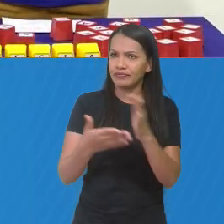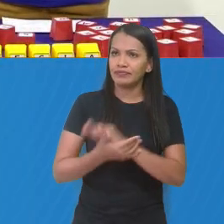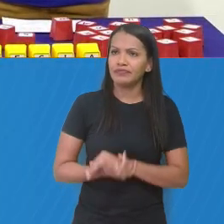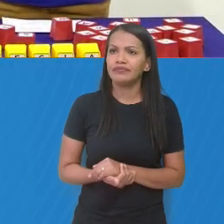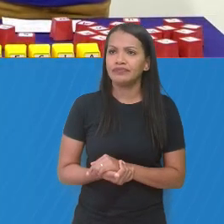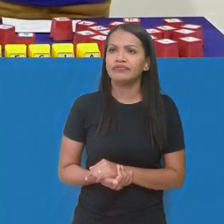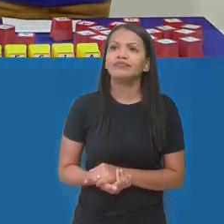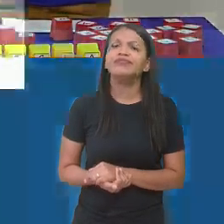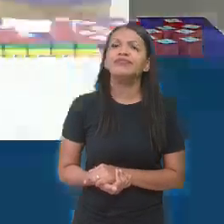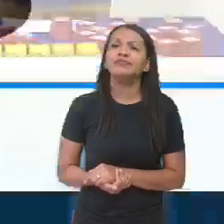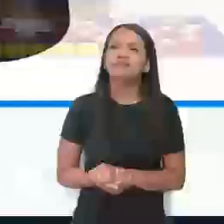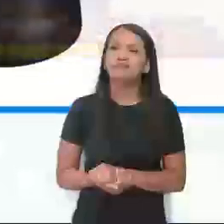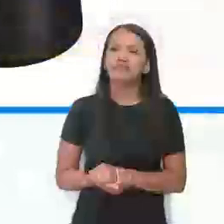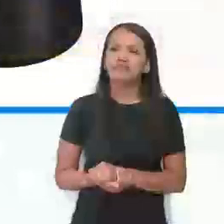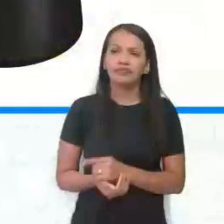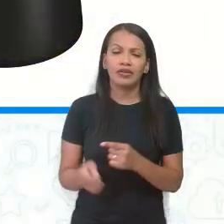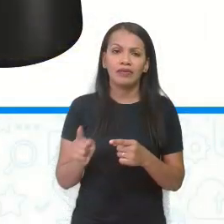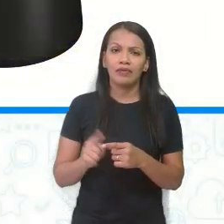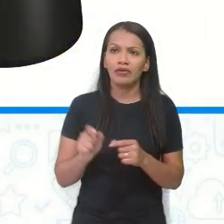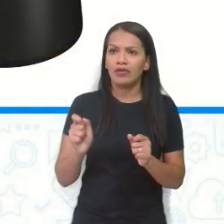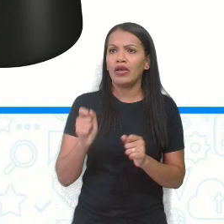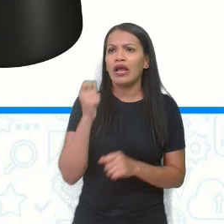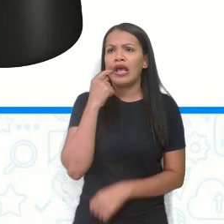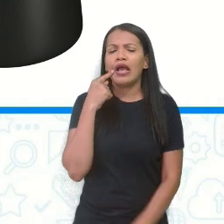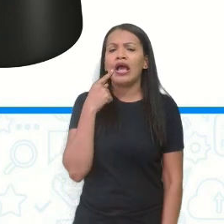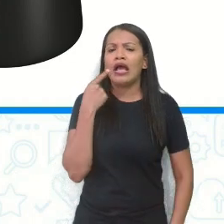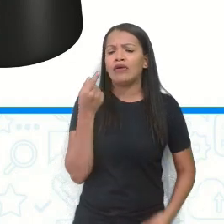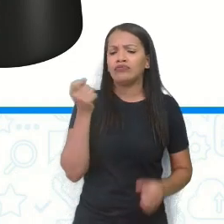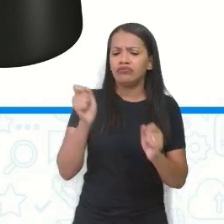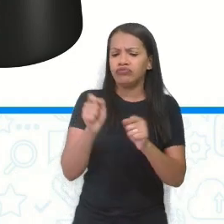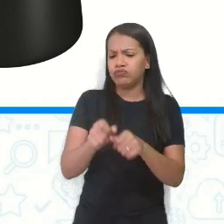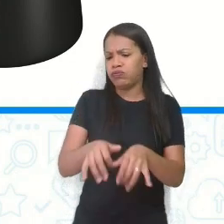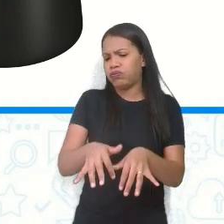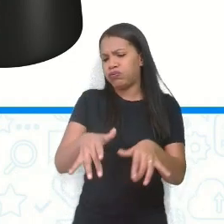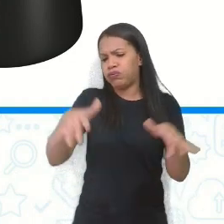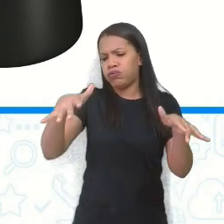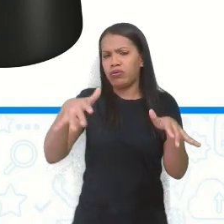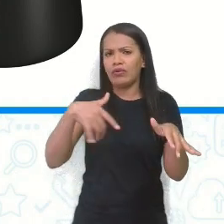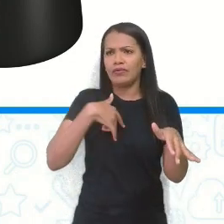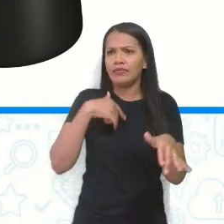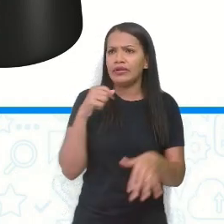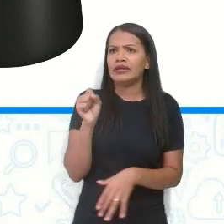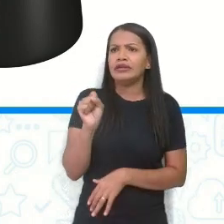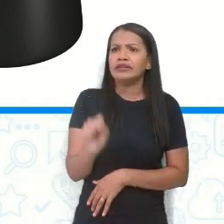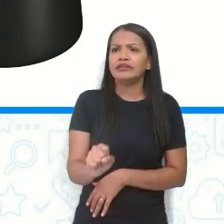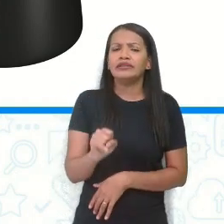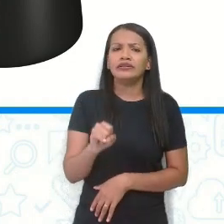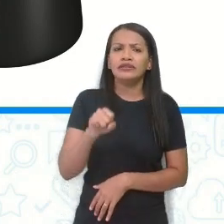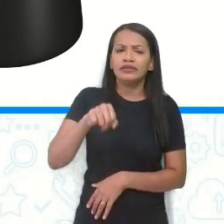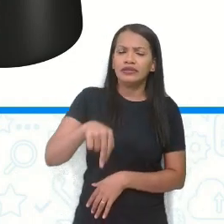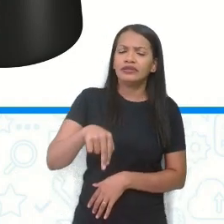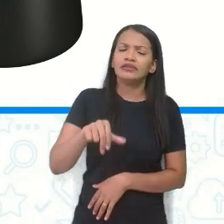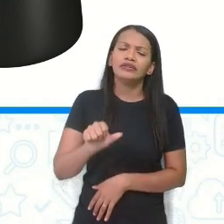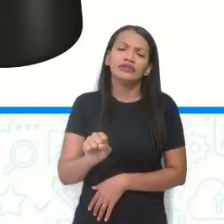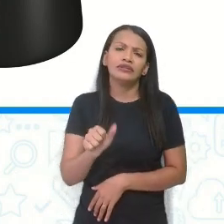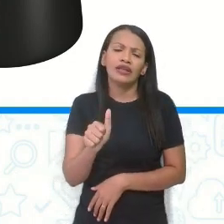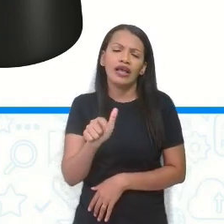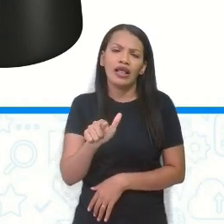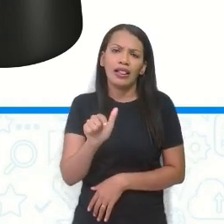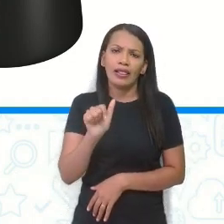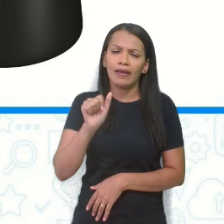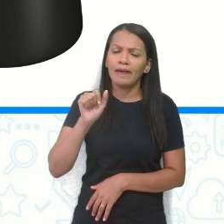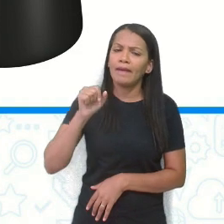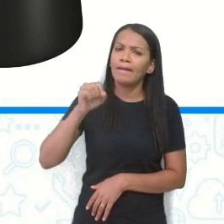é nem abre-te sésamo e nem é simsalambim. Nenhuma